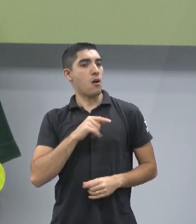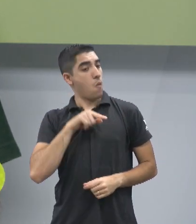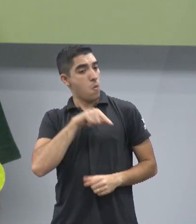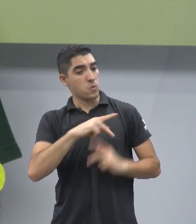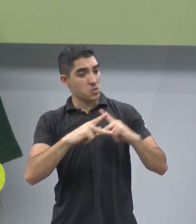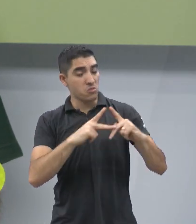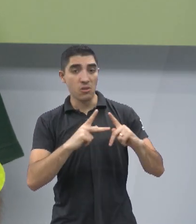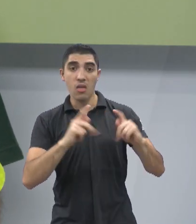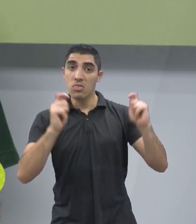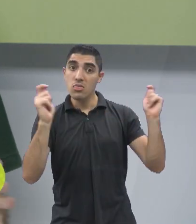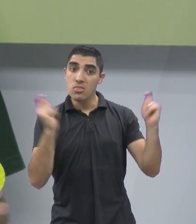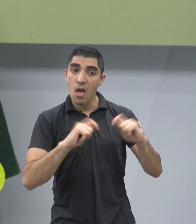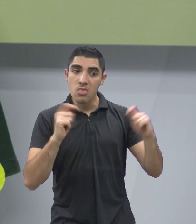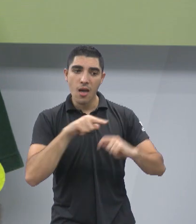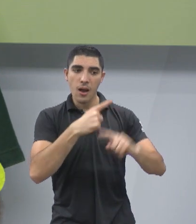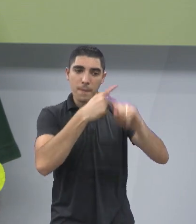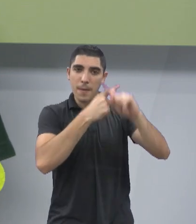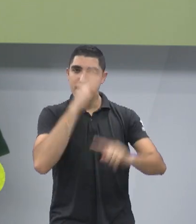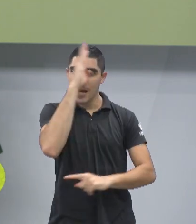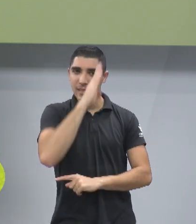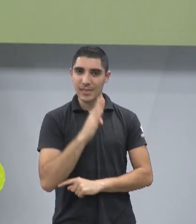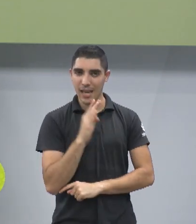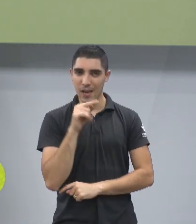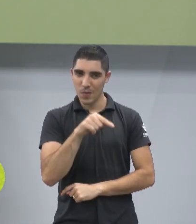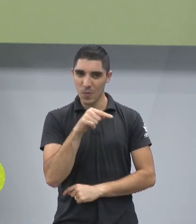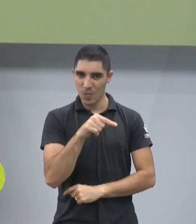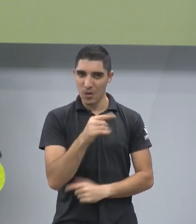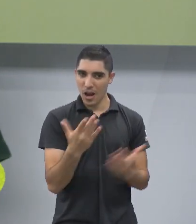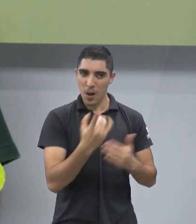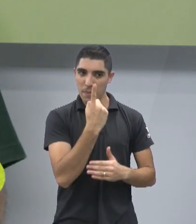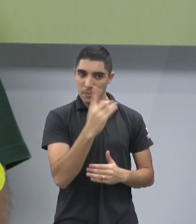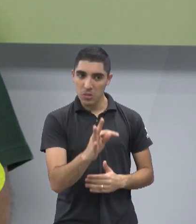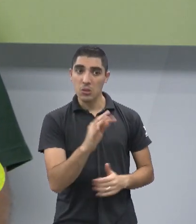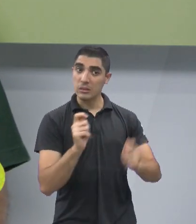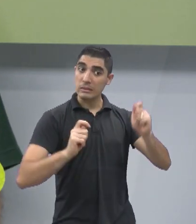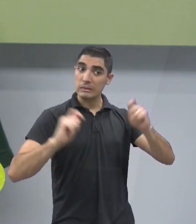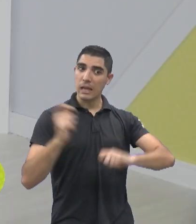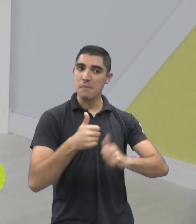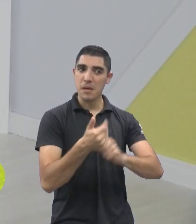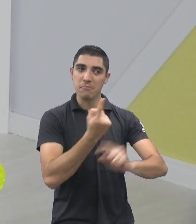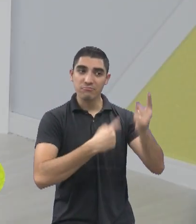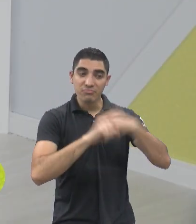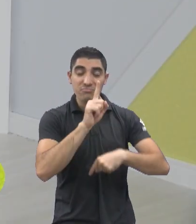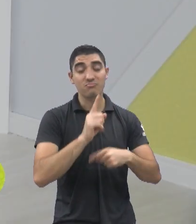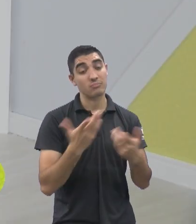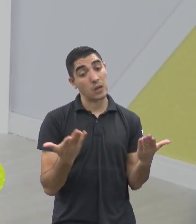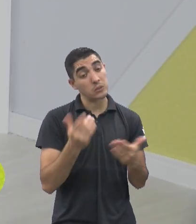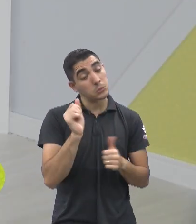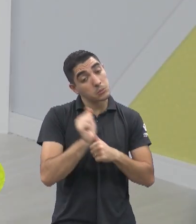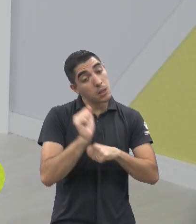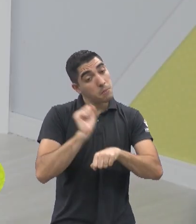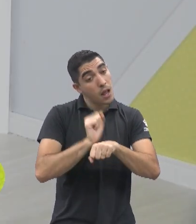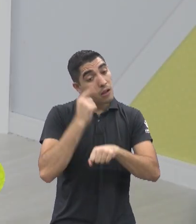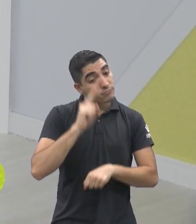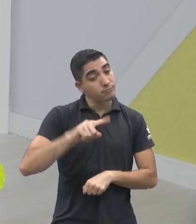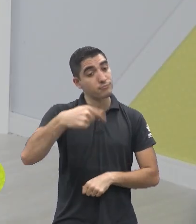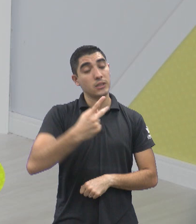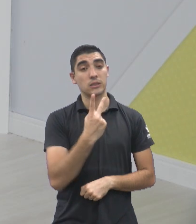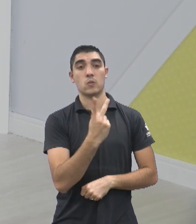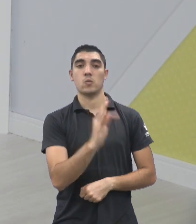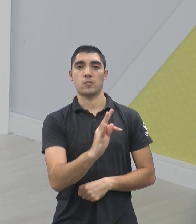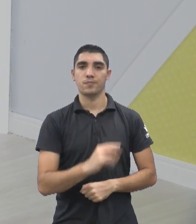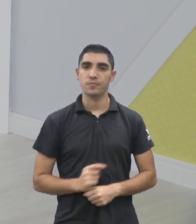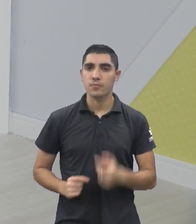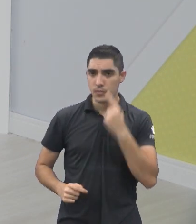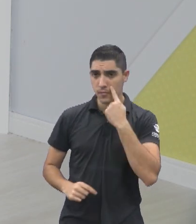turno, mas infelizmente não. Vamos ver agora para esse segundo turno a partir de 2025. Vamos dar uma olhadinha aqui. Matheus, coloca pra gente os jogos do São